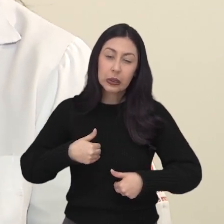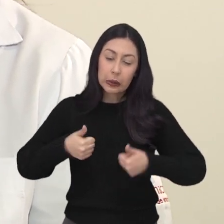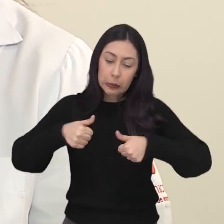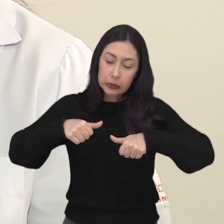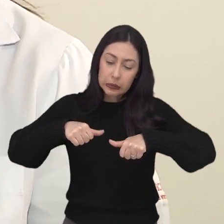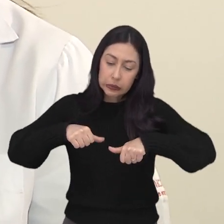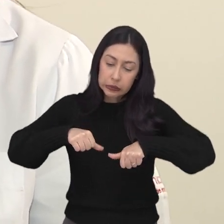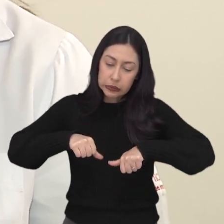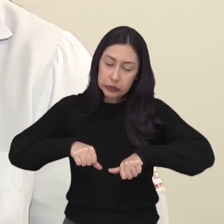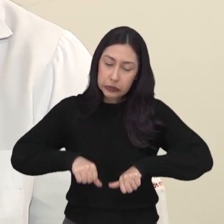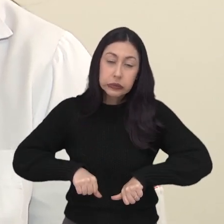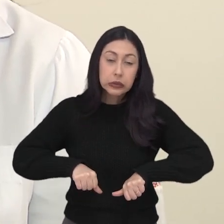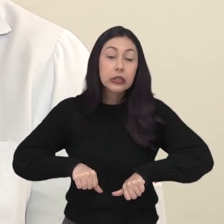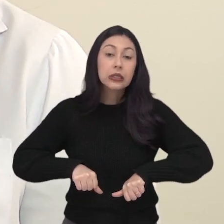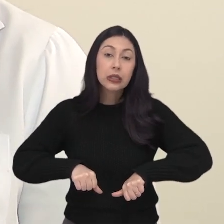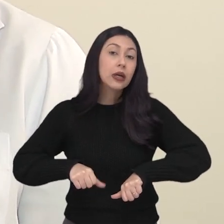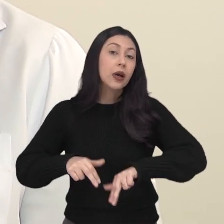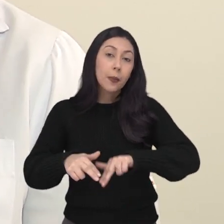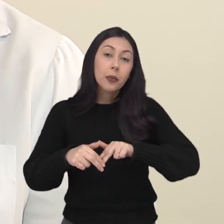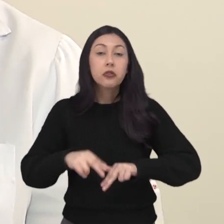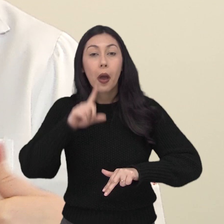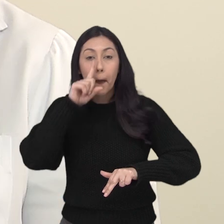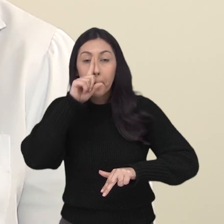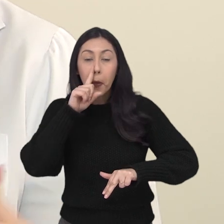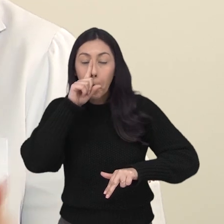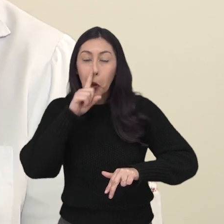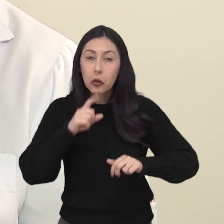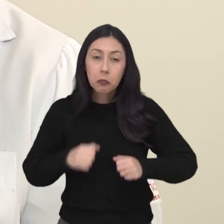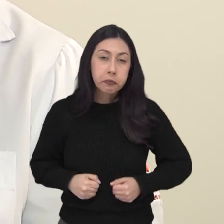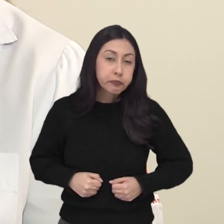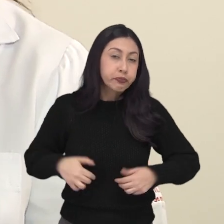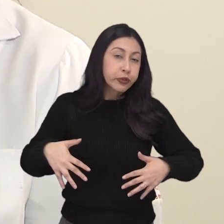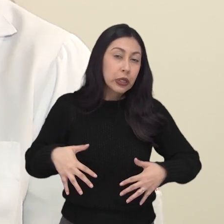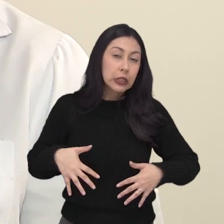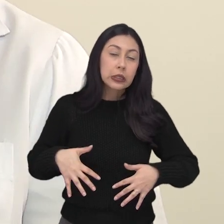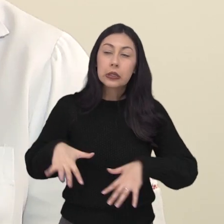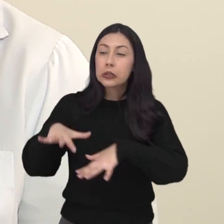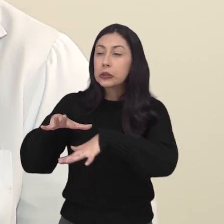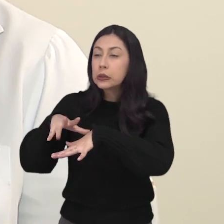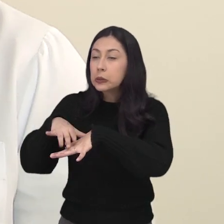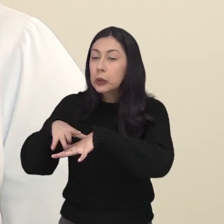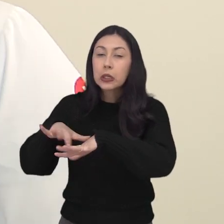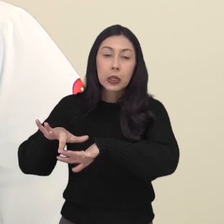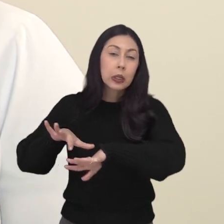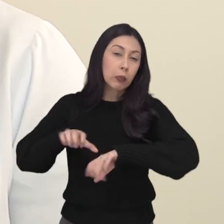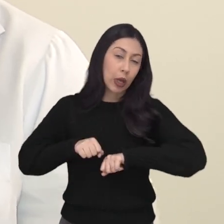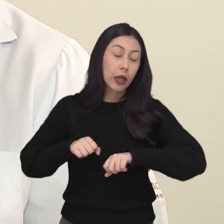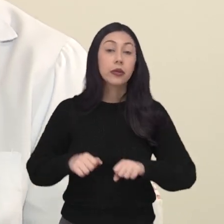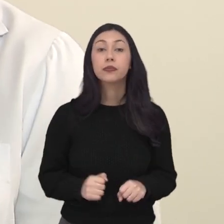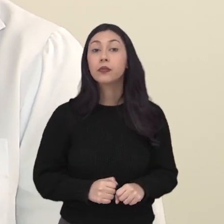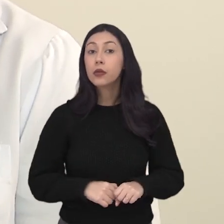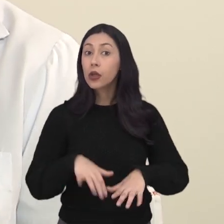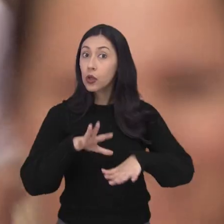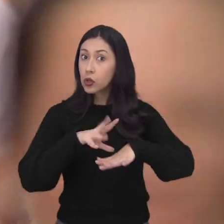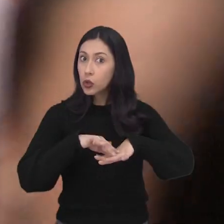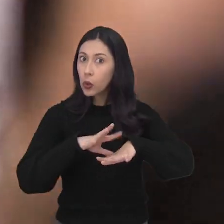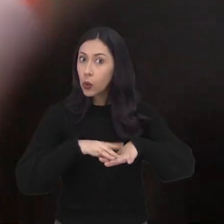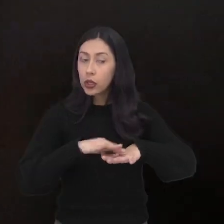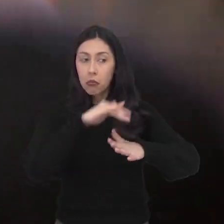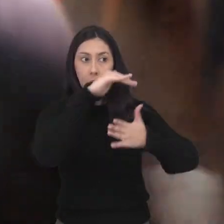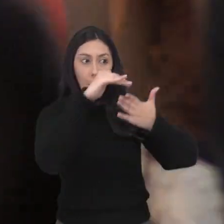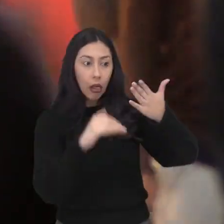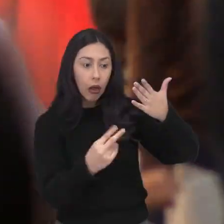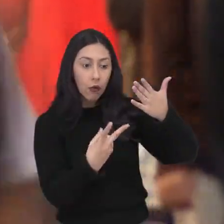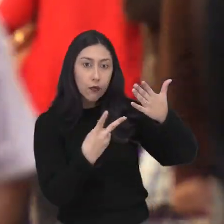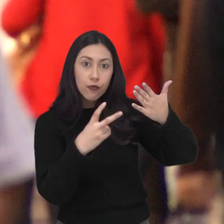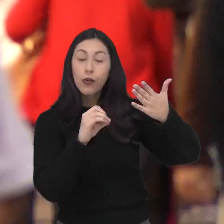assim com a imunidade um pouquinho mais comprometida, então acaba aumentando o risco de ter alguma infecção, algum quadro viral, alguma pneumonia. A doença é